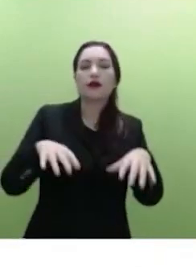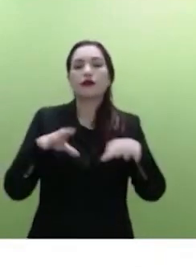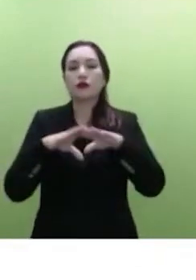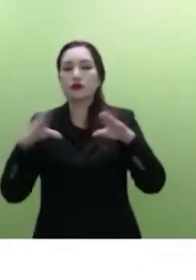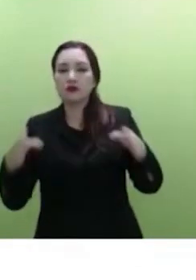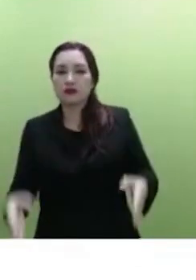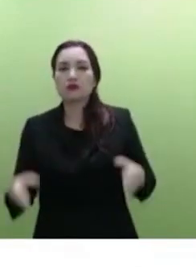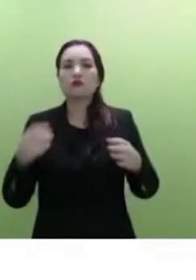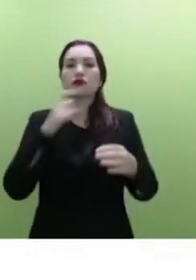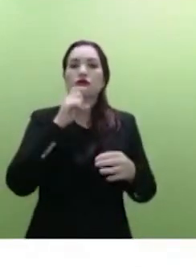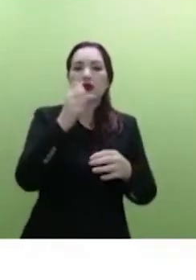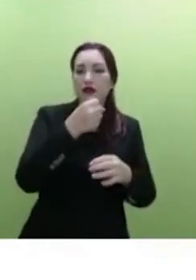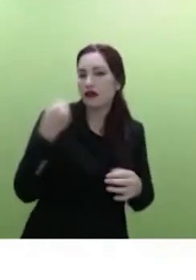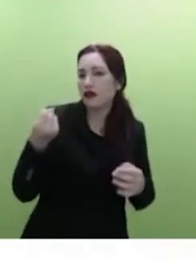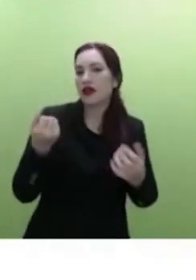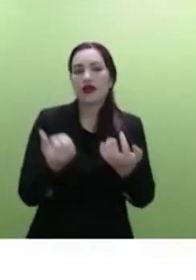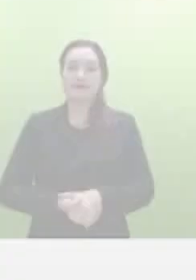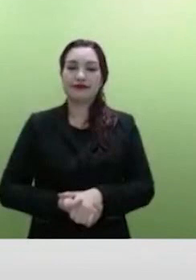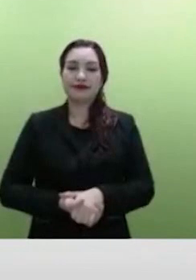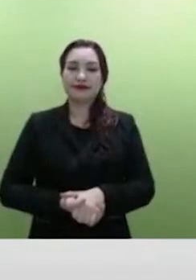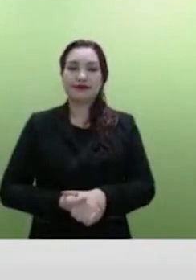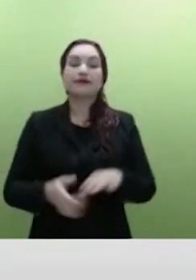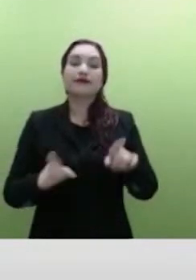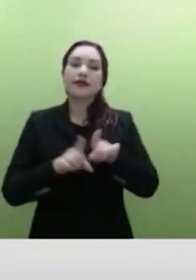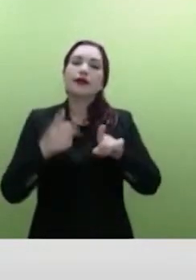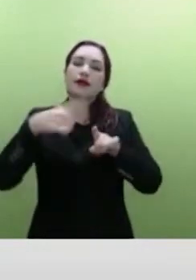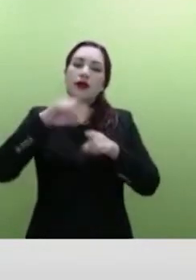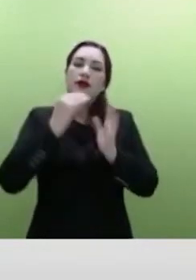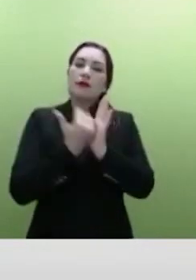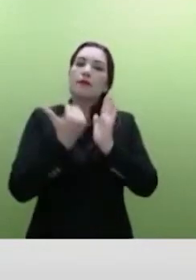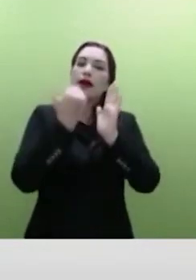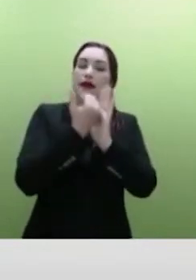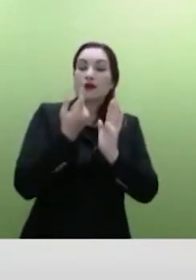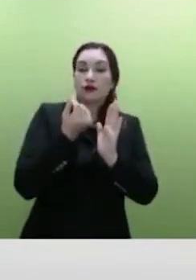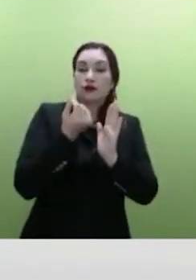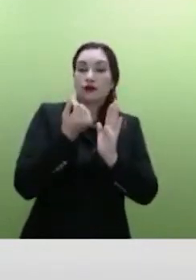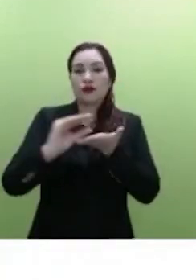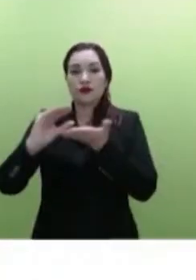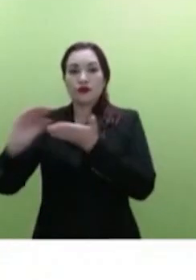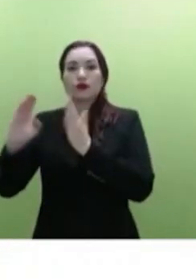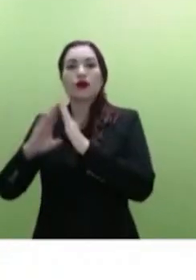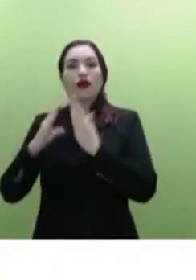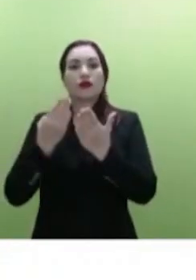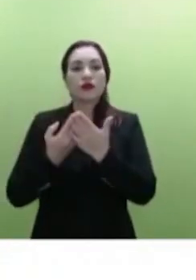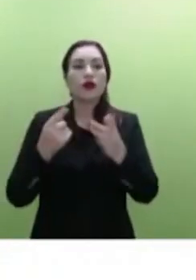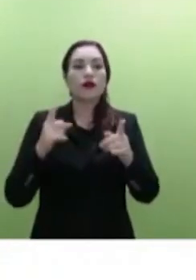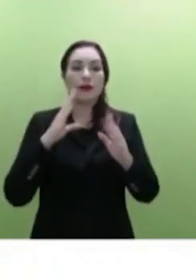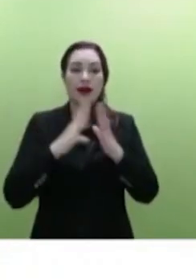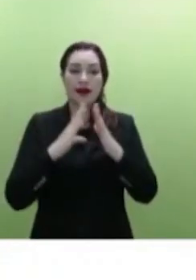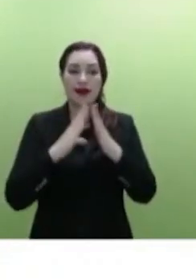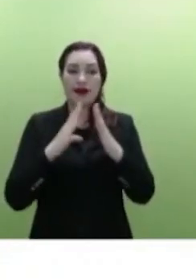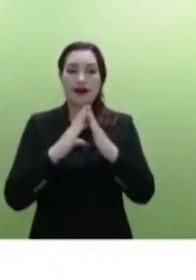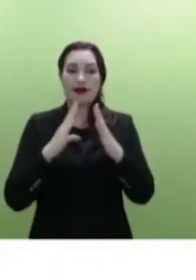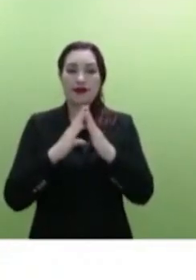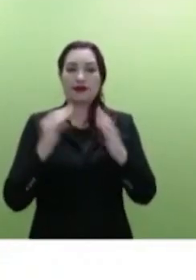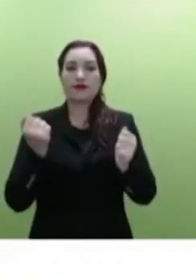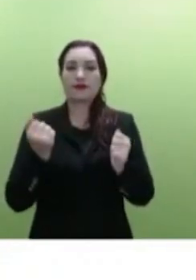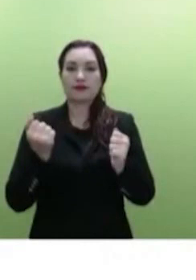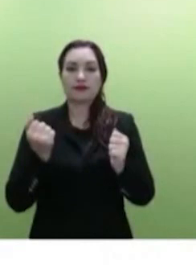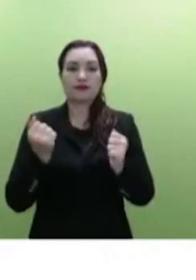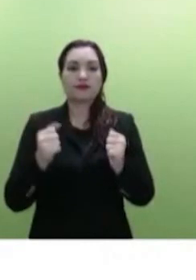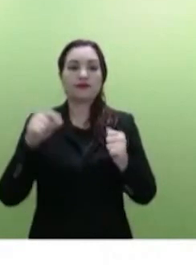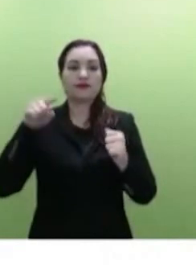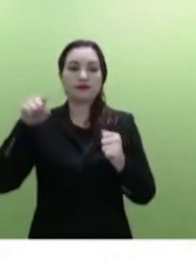de eletrodomésticos enfim os itens mais essenciais passe extra para escolas para merenda né muitas escolas perderam